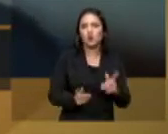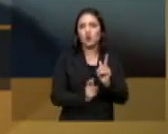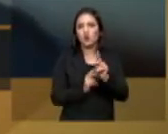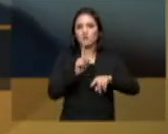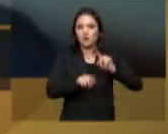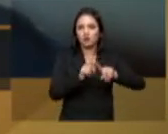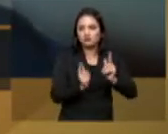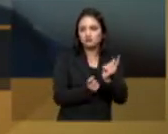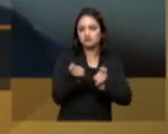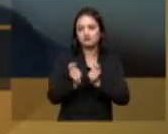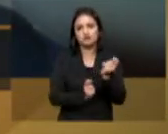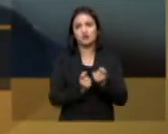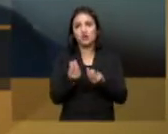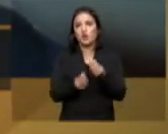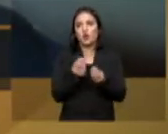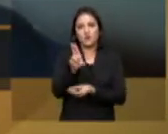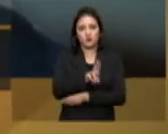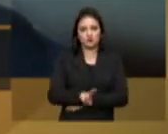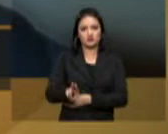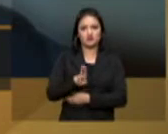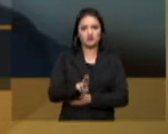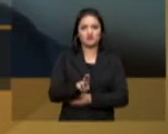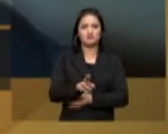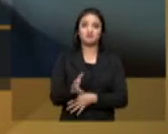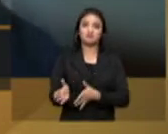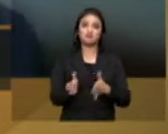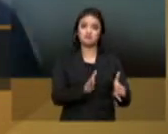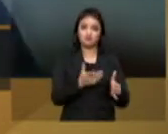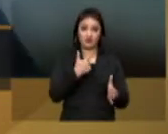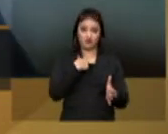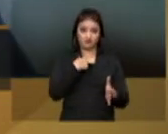E aí, eu faço aqui um parênteses,